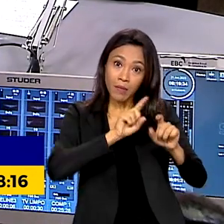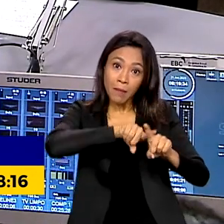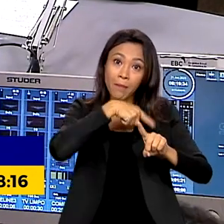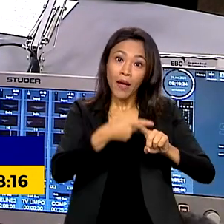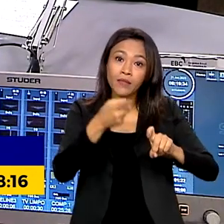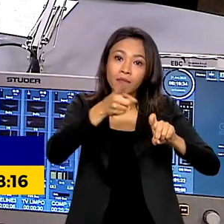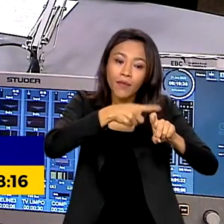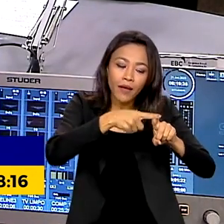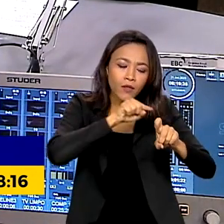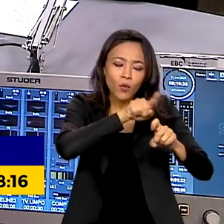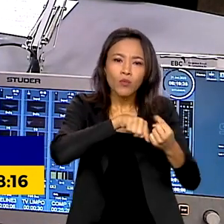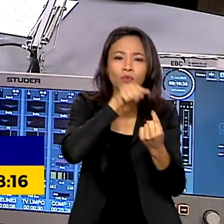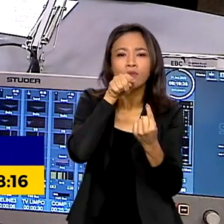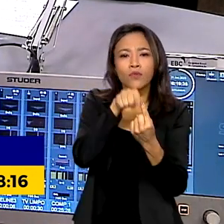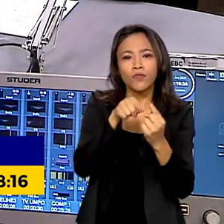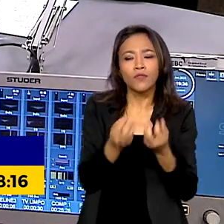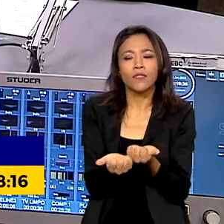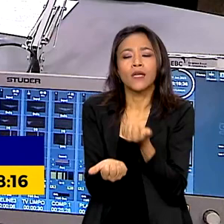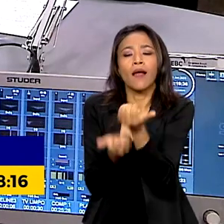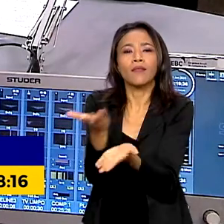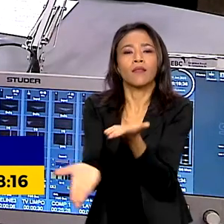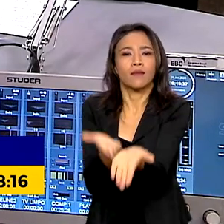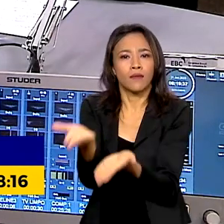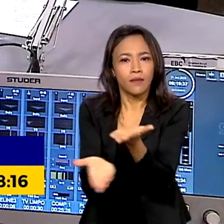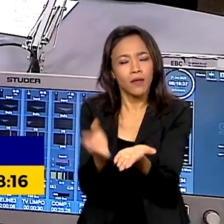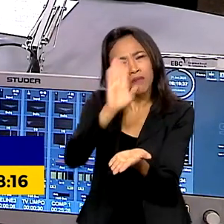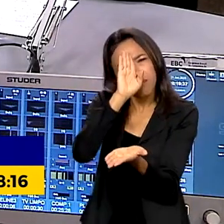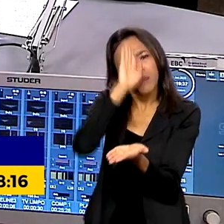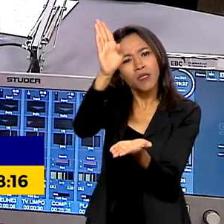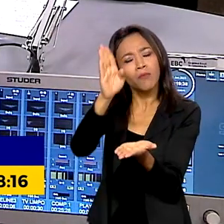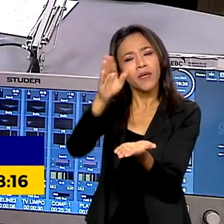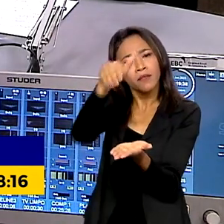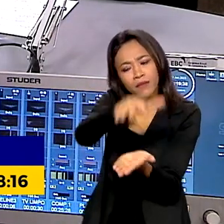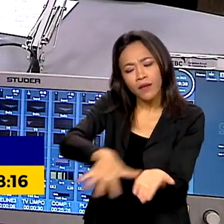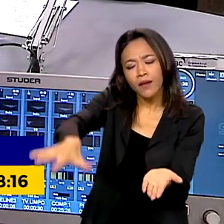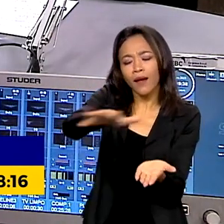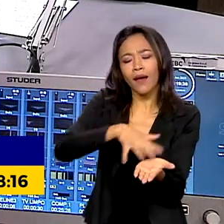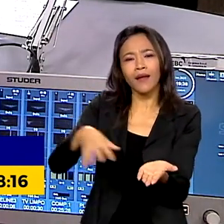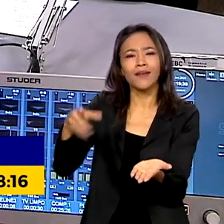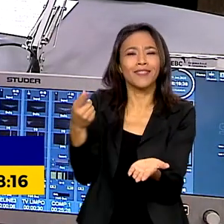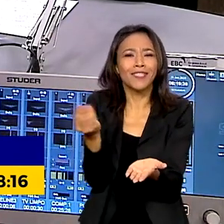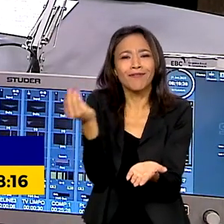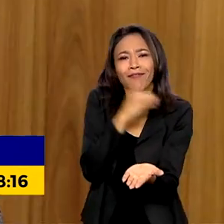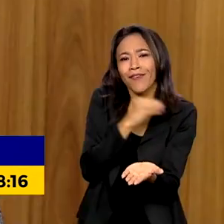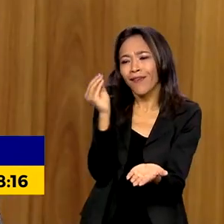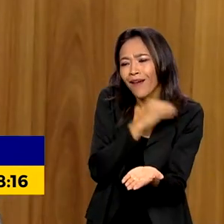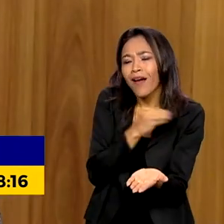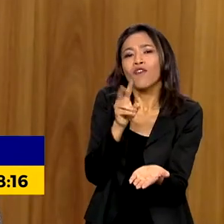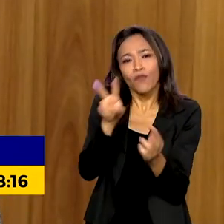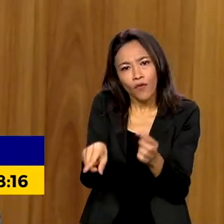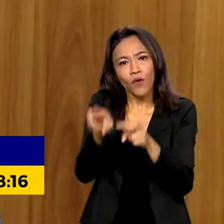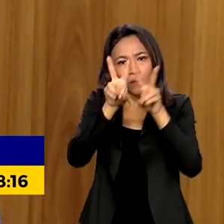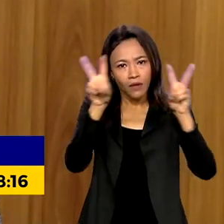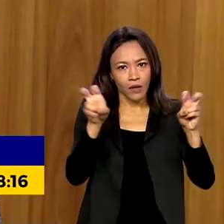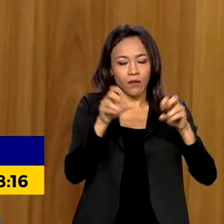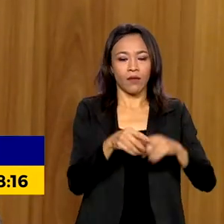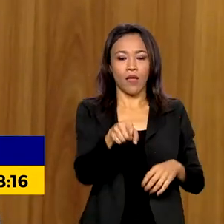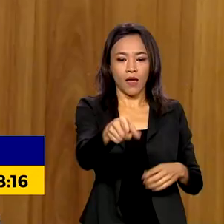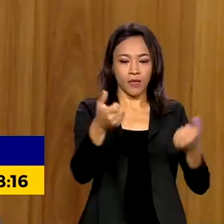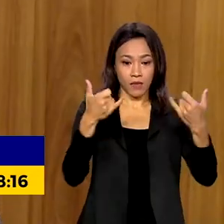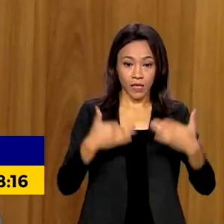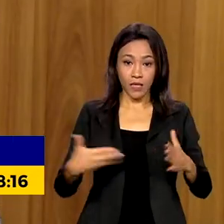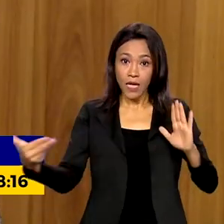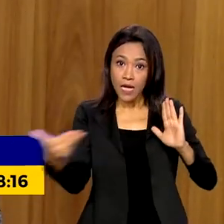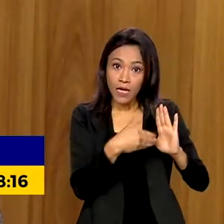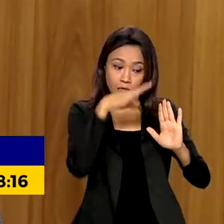para garantir maior atendimento, em especial nas áreas mais vulneráveis, foi um dos assuntos. Esse programa vai impactar